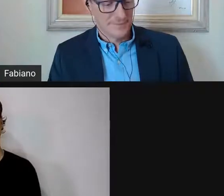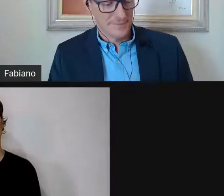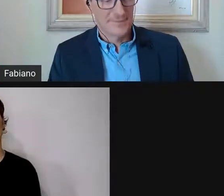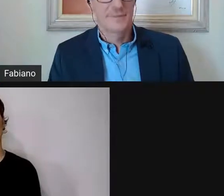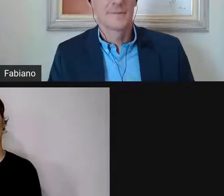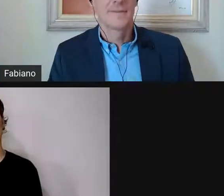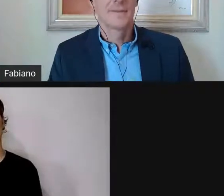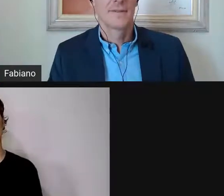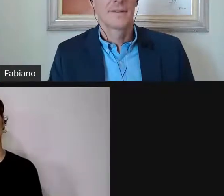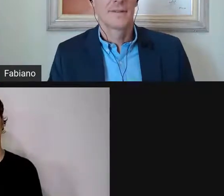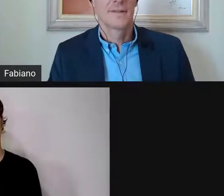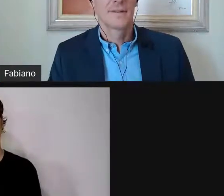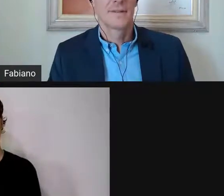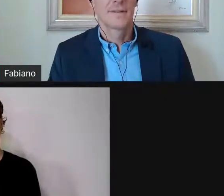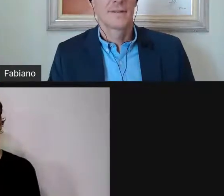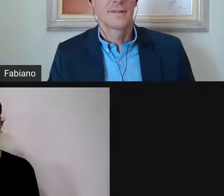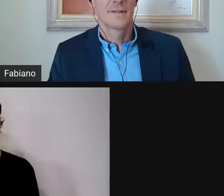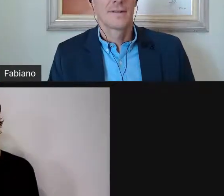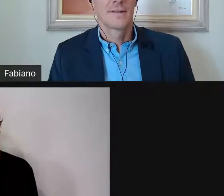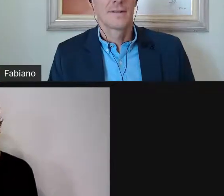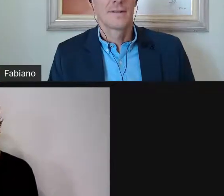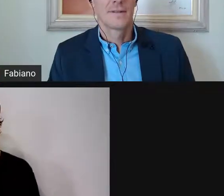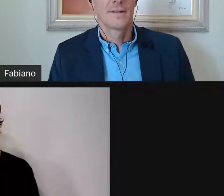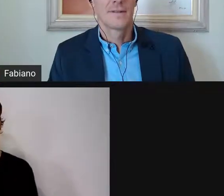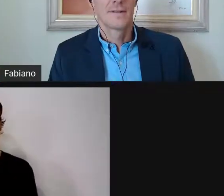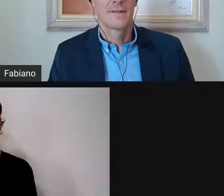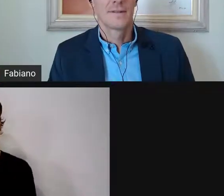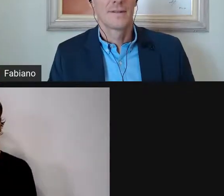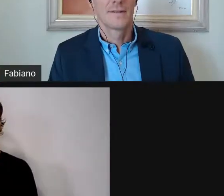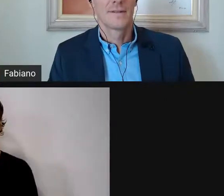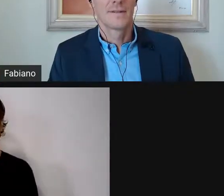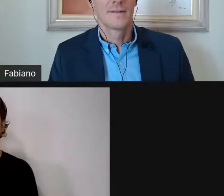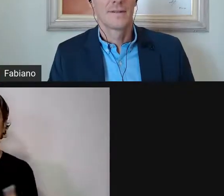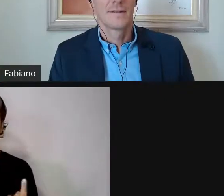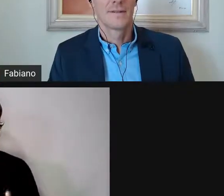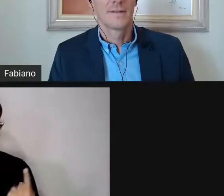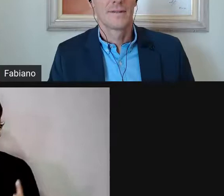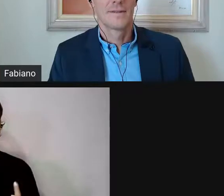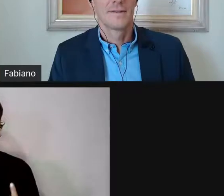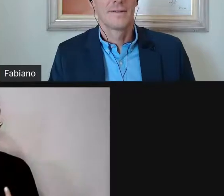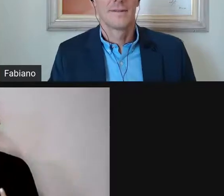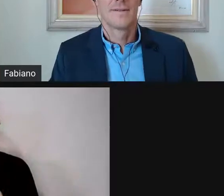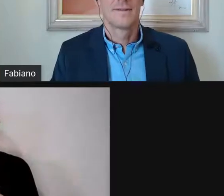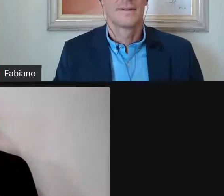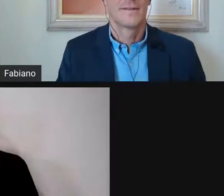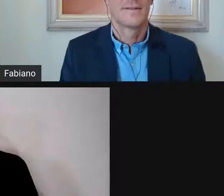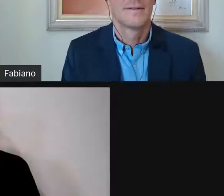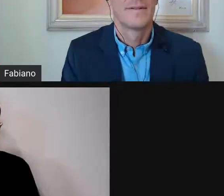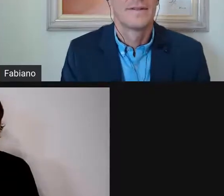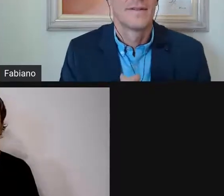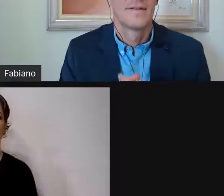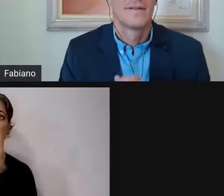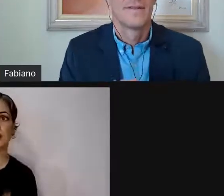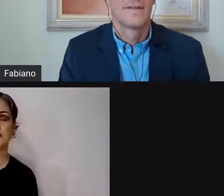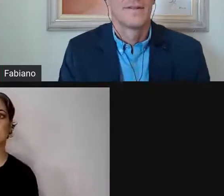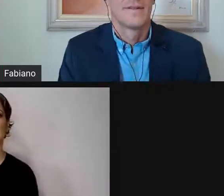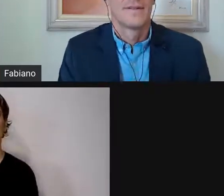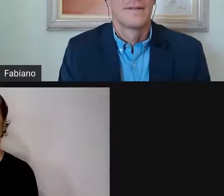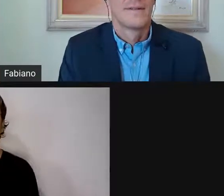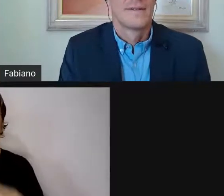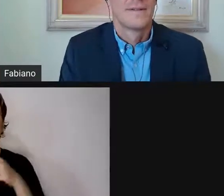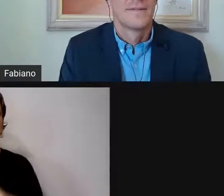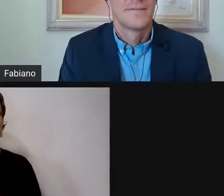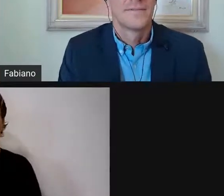para o Brasil. E eu estava na dúvida, porque, na verdade, não fui para ficar, fui para passar 1 ano. Aí